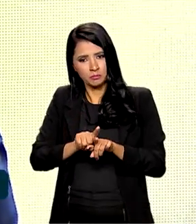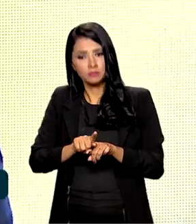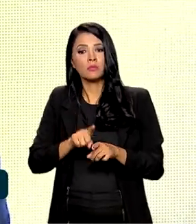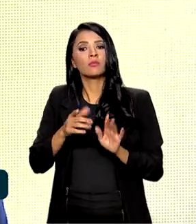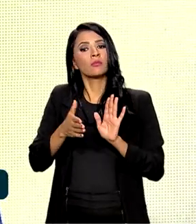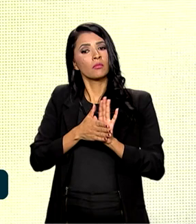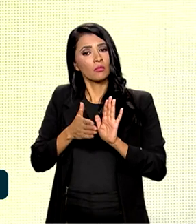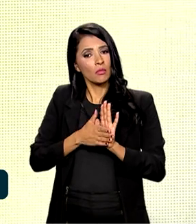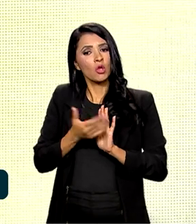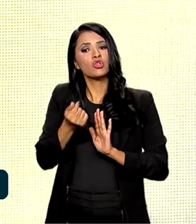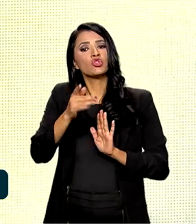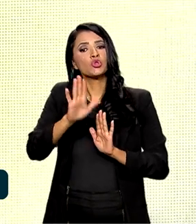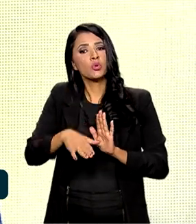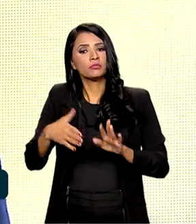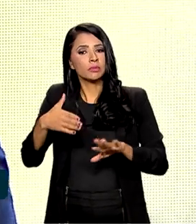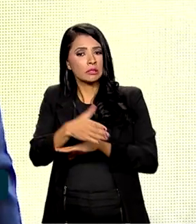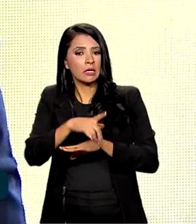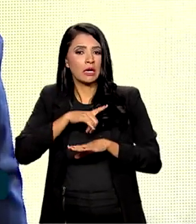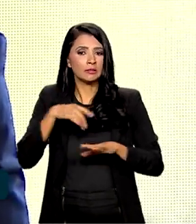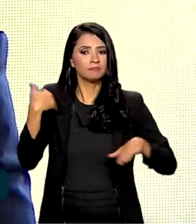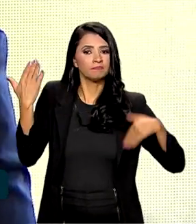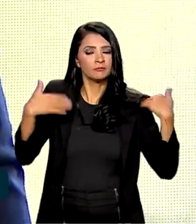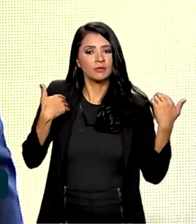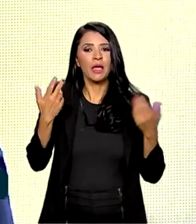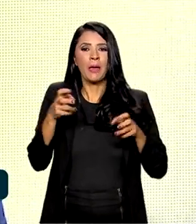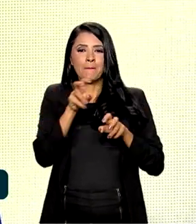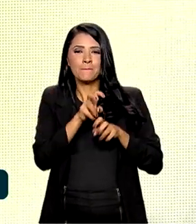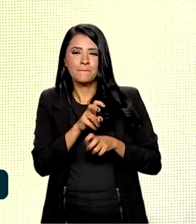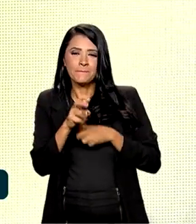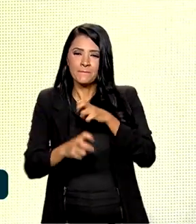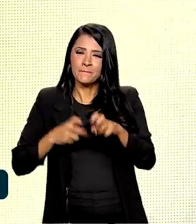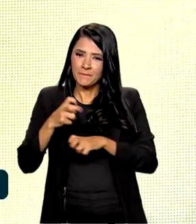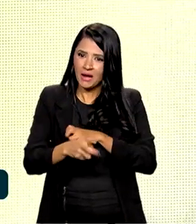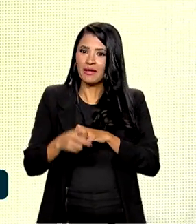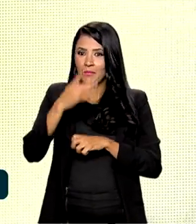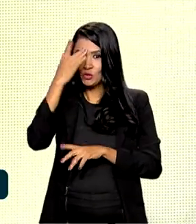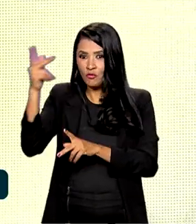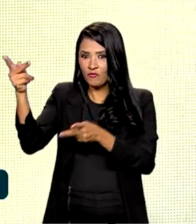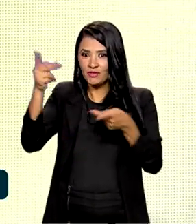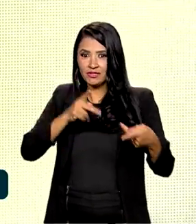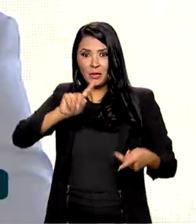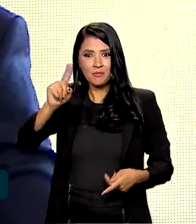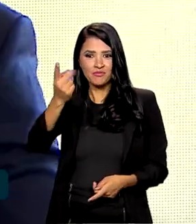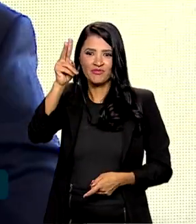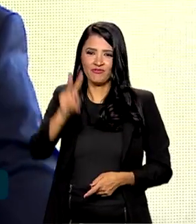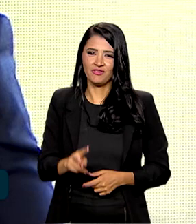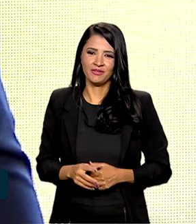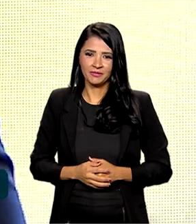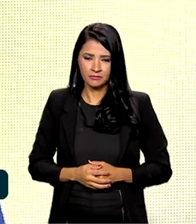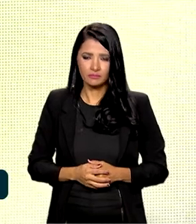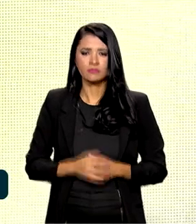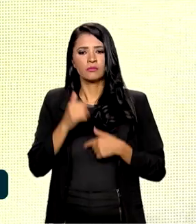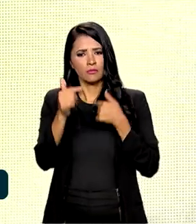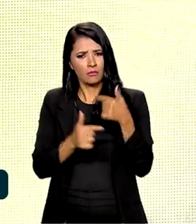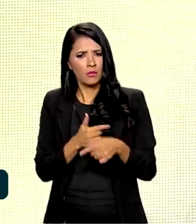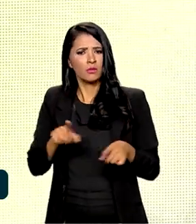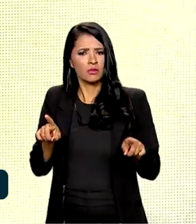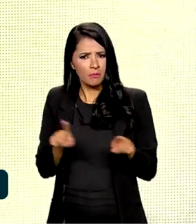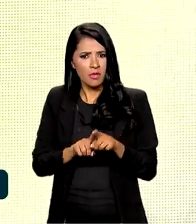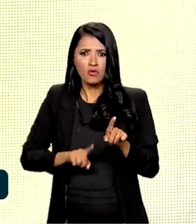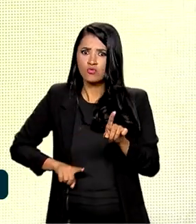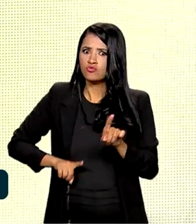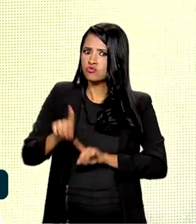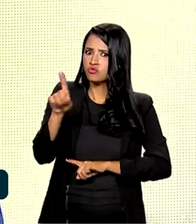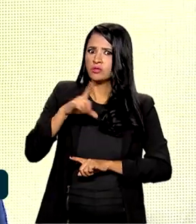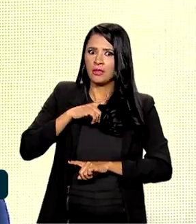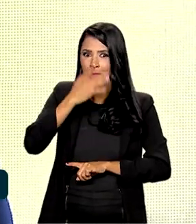propor desconto nas entradas de atrativos e parques nacionais a quem estiver visitando o Brasil pela primeira vez. Trabalharemos para bater o recorde